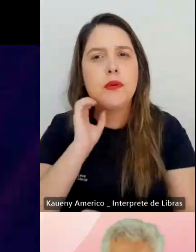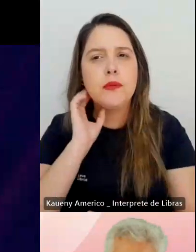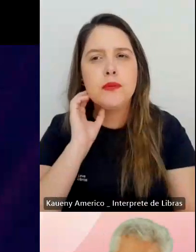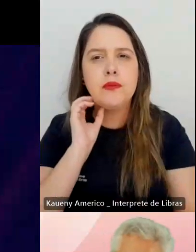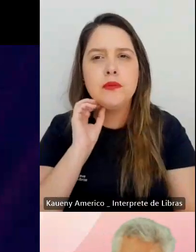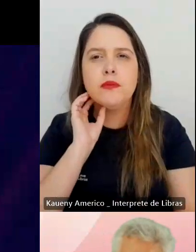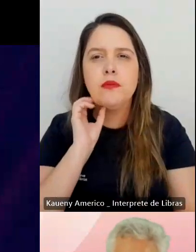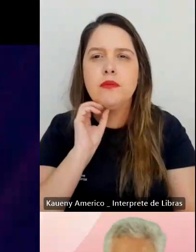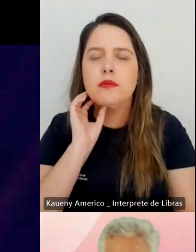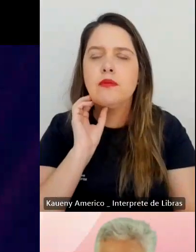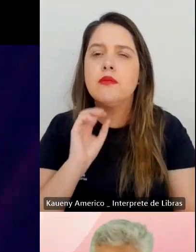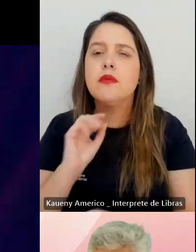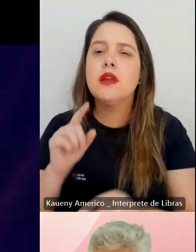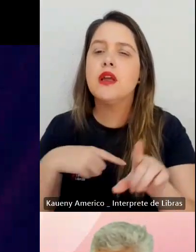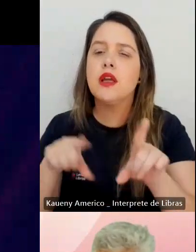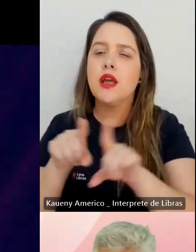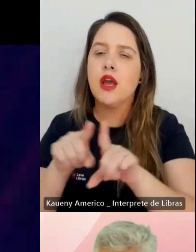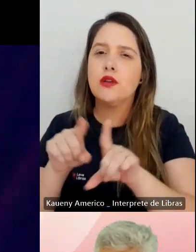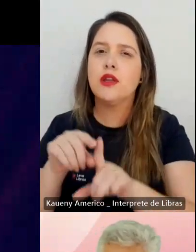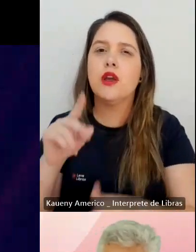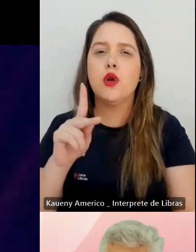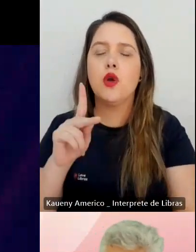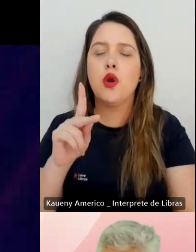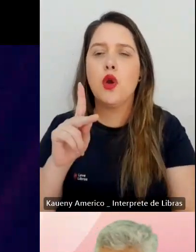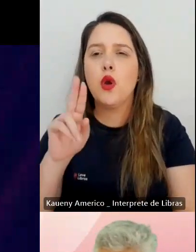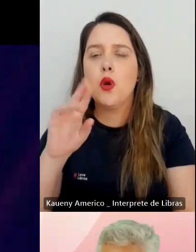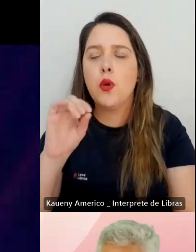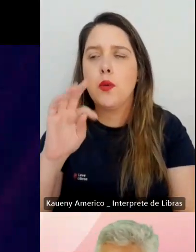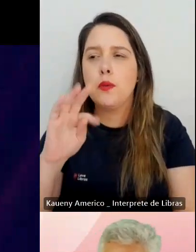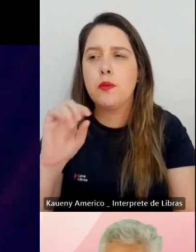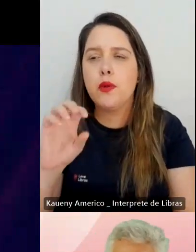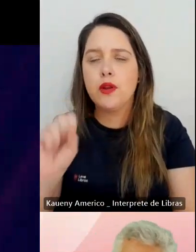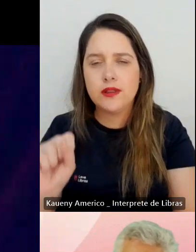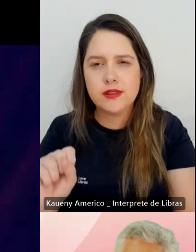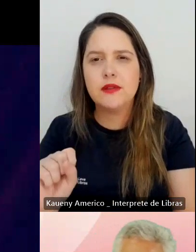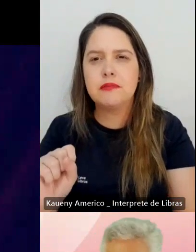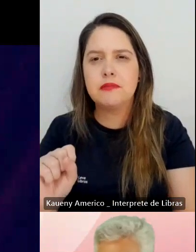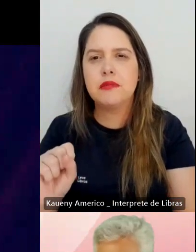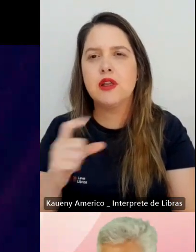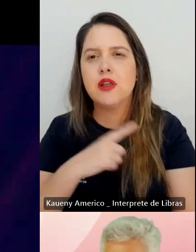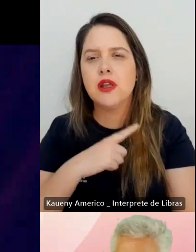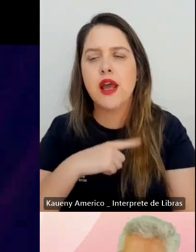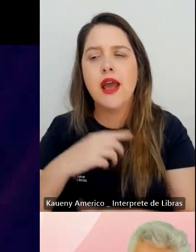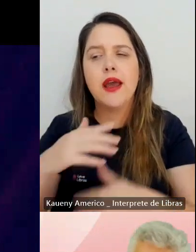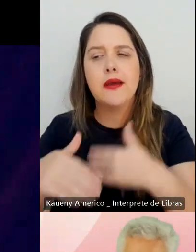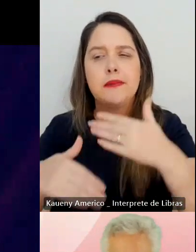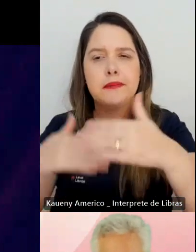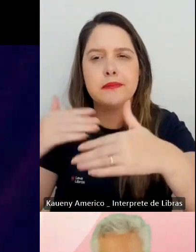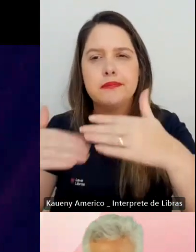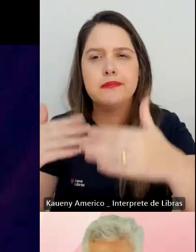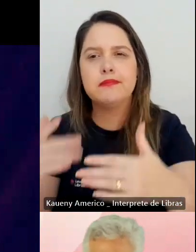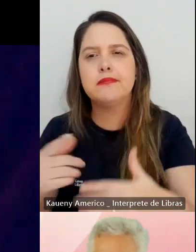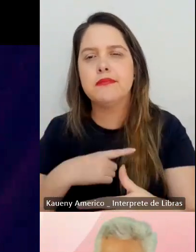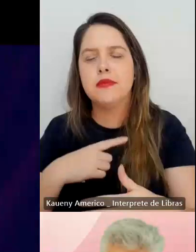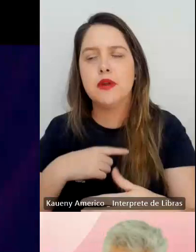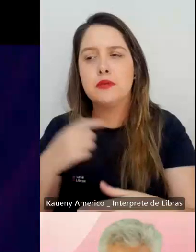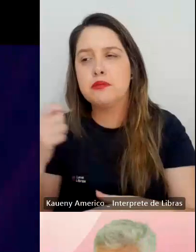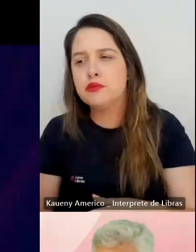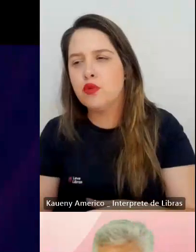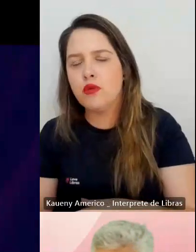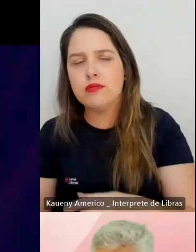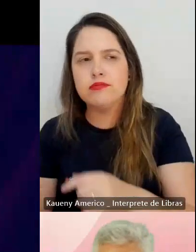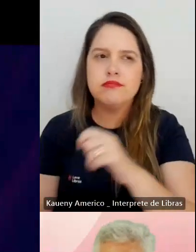eu tenho a próstata, então é a orientação que vai passar, mudou, puxou desse lado, são